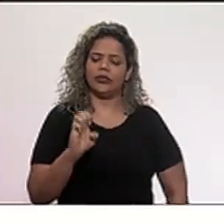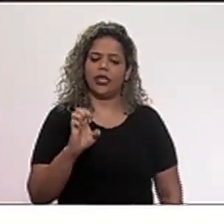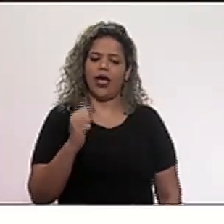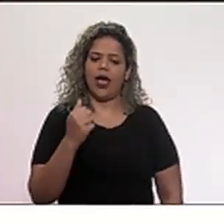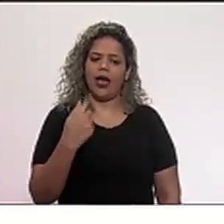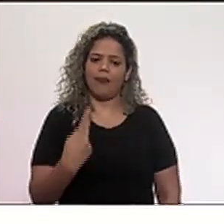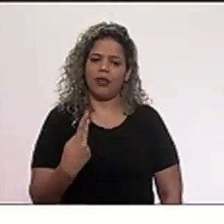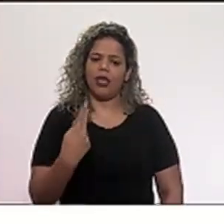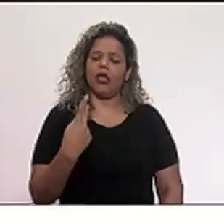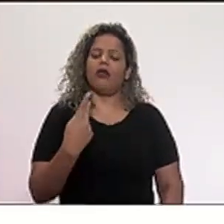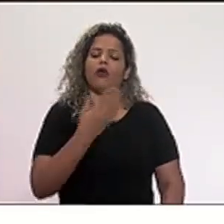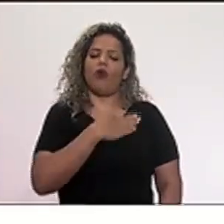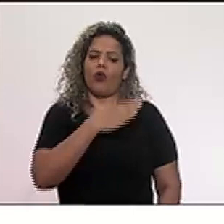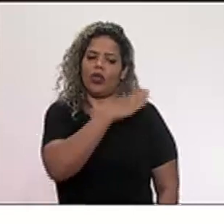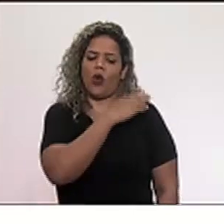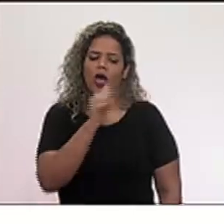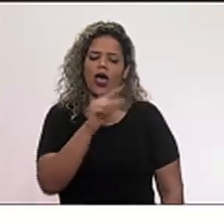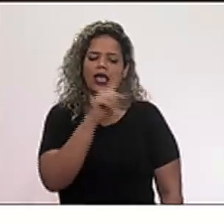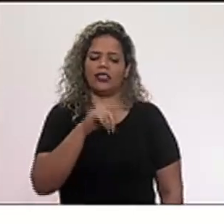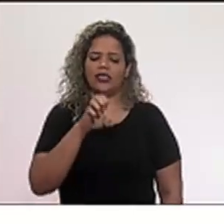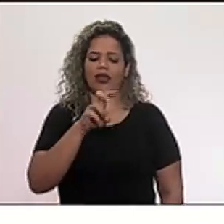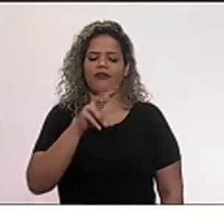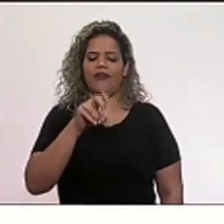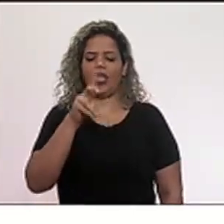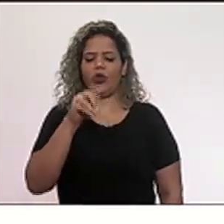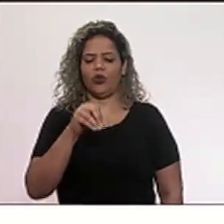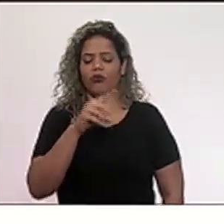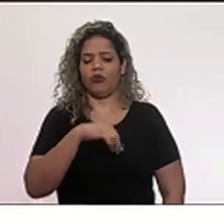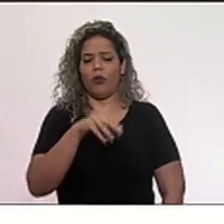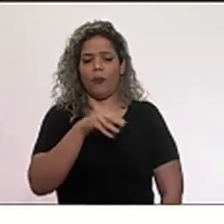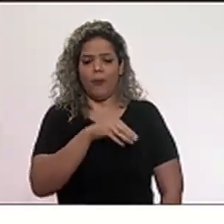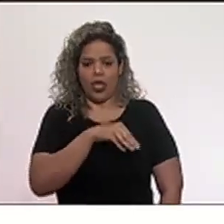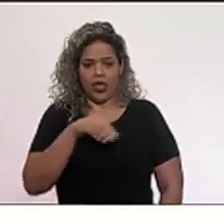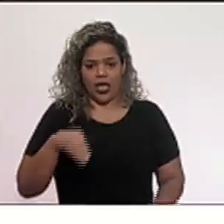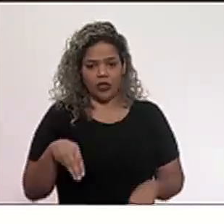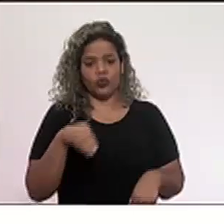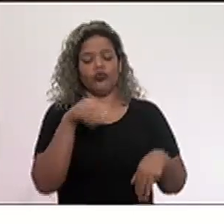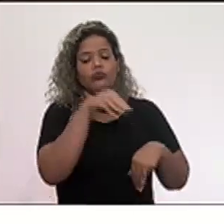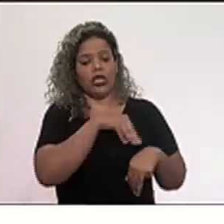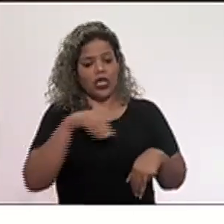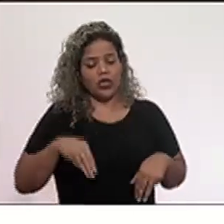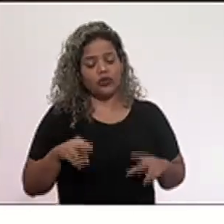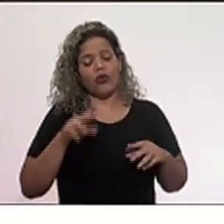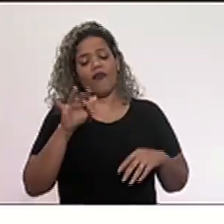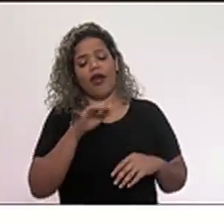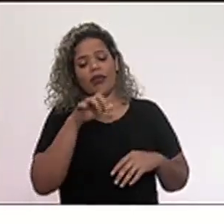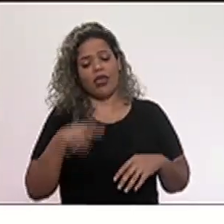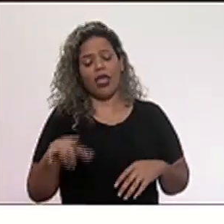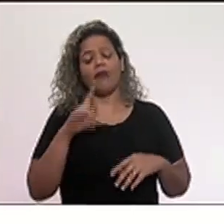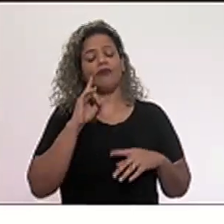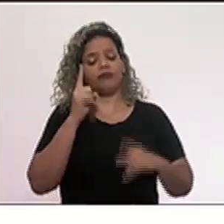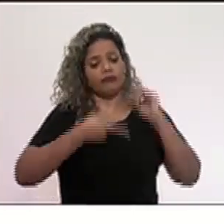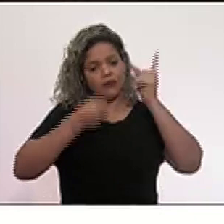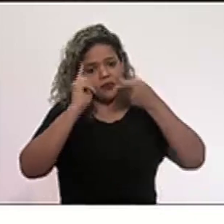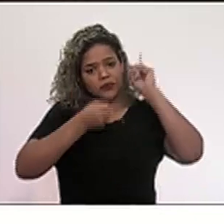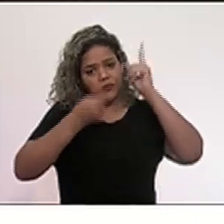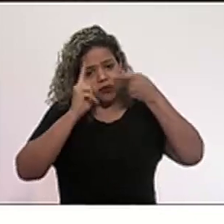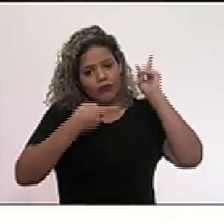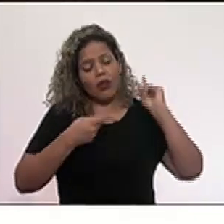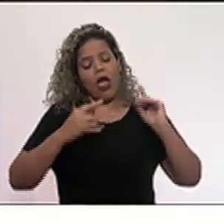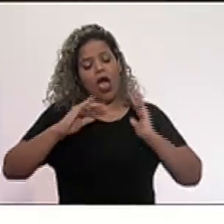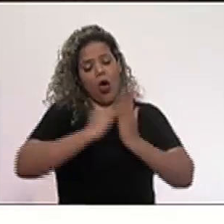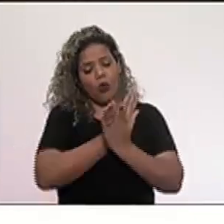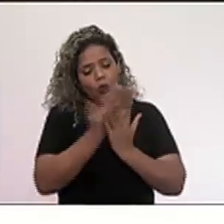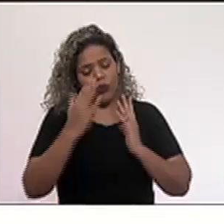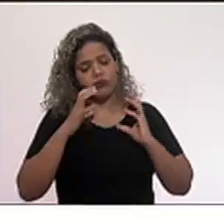o Coronel Azevedo. O ministro Fachin, do Supremo Tribunal Federal, determinou os estabelecimentos que